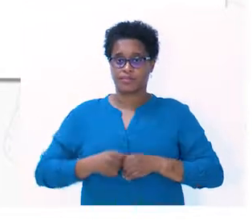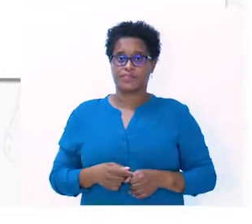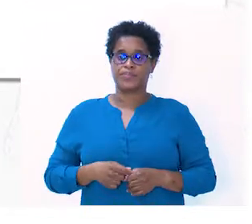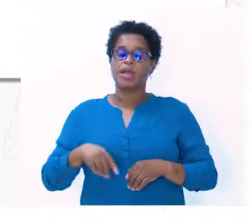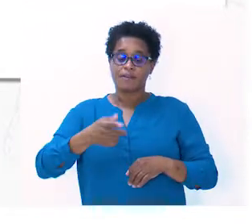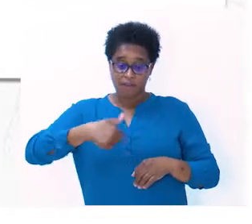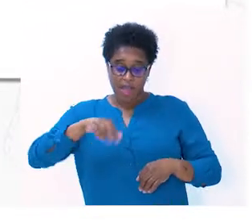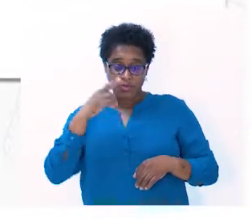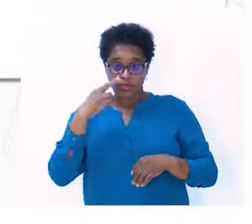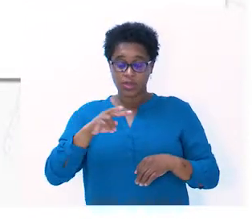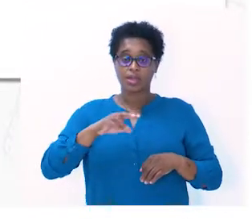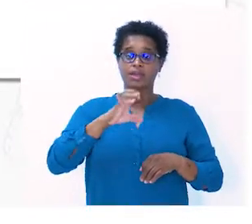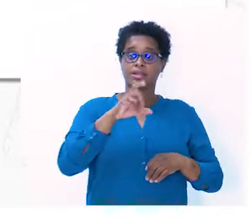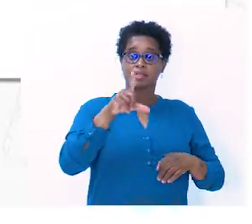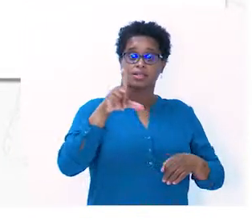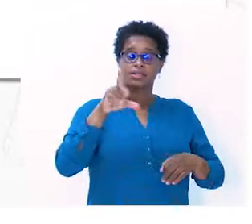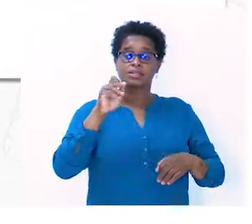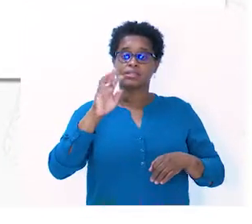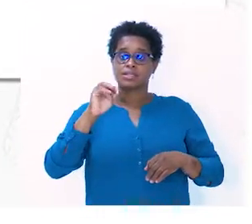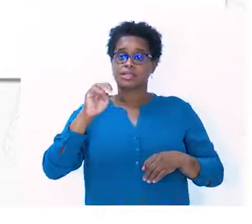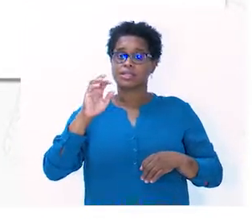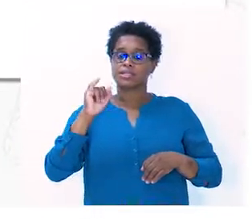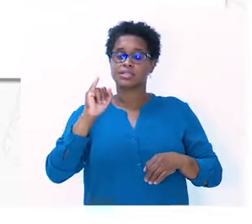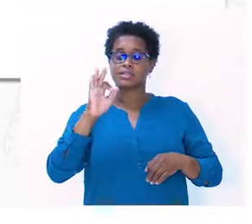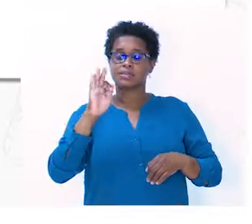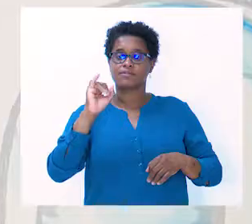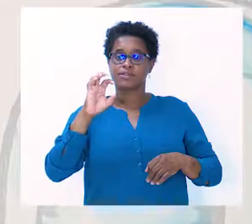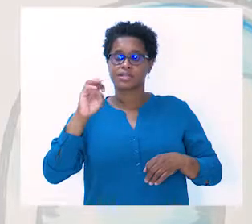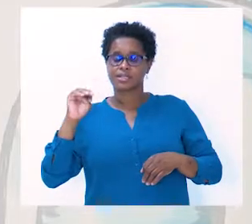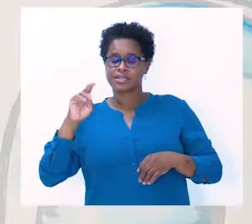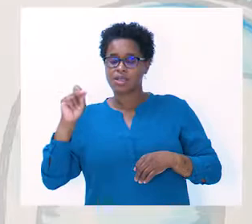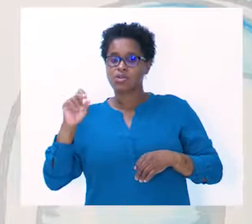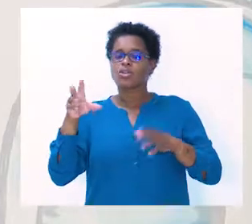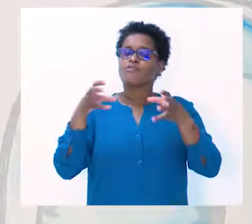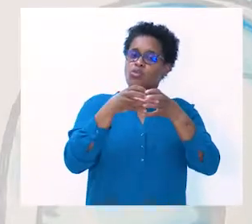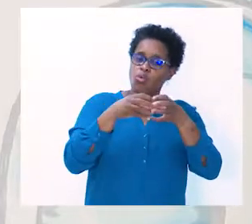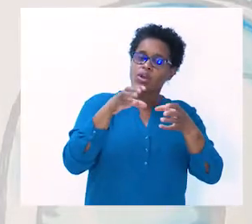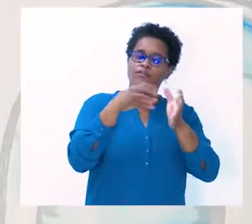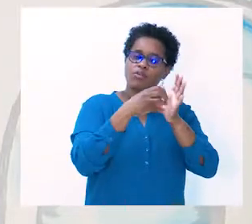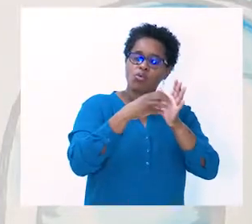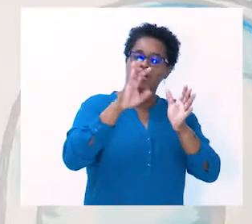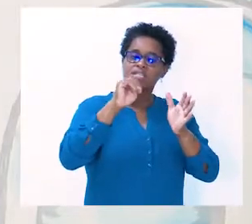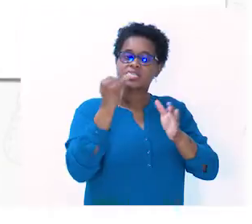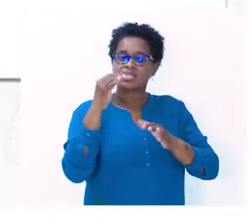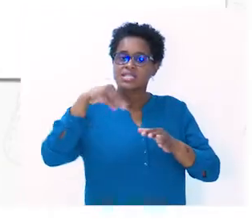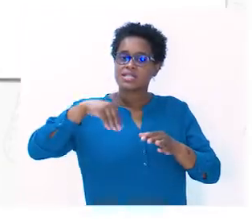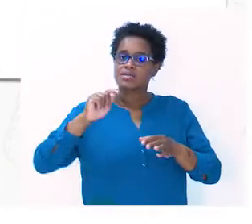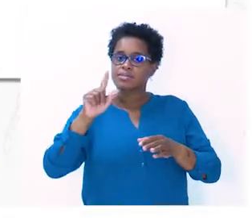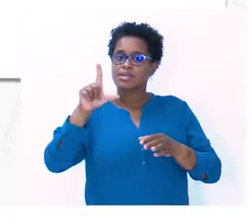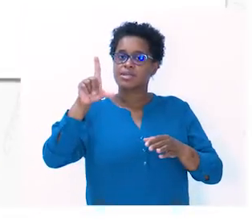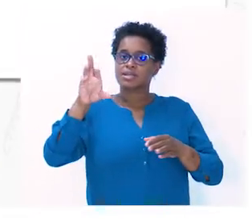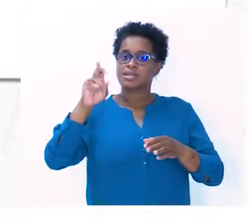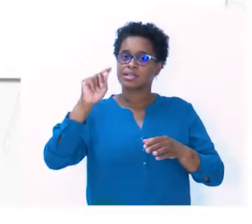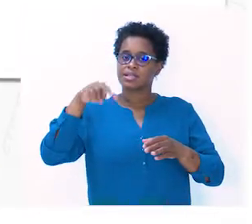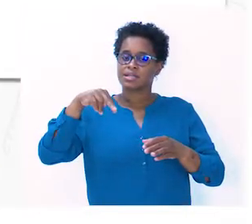ok? Vamos ver classificação de figuras semelhantes. Como é que nós classificamos as figuras semelhantes? Duas